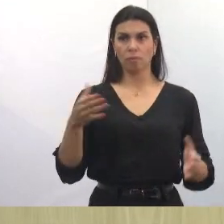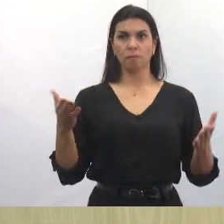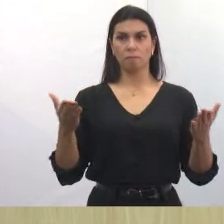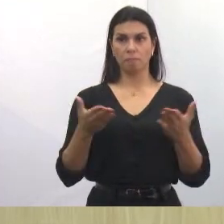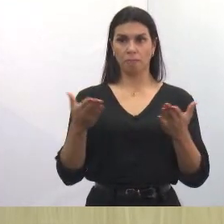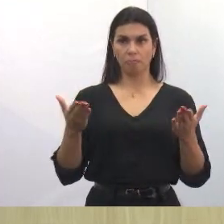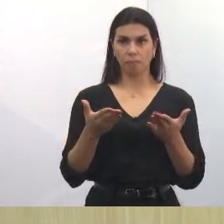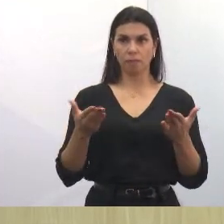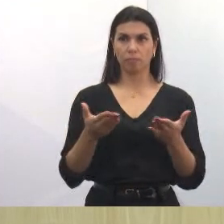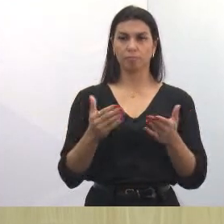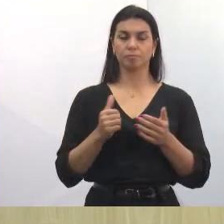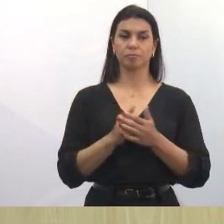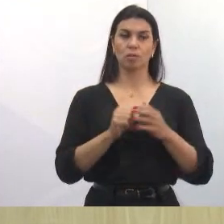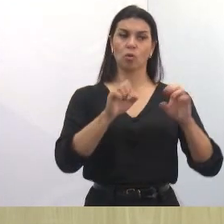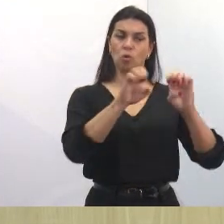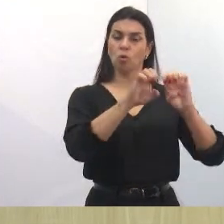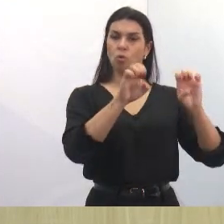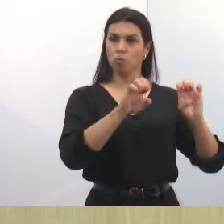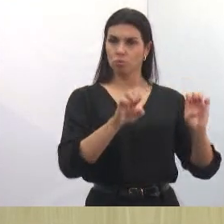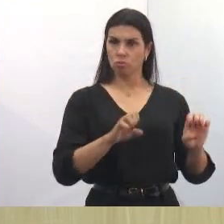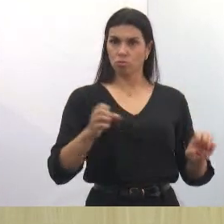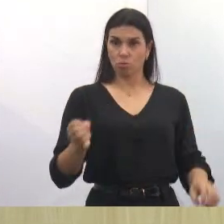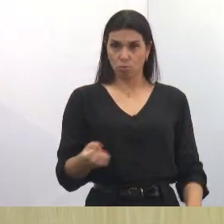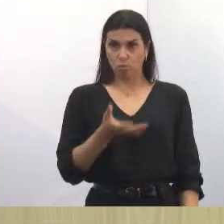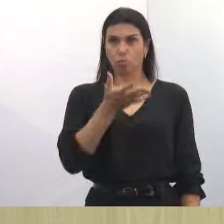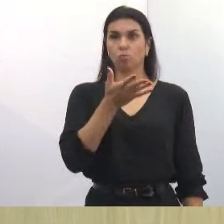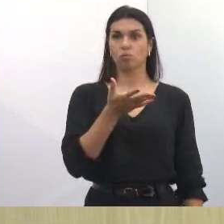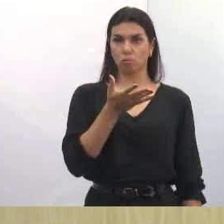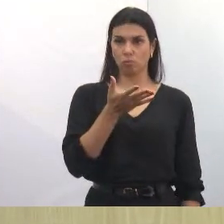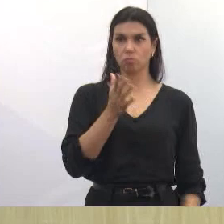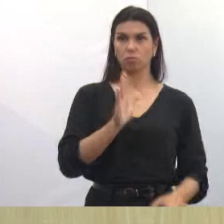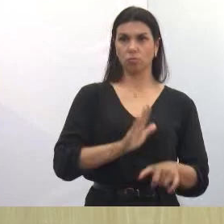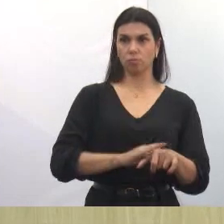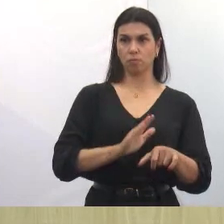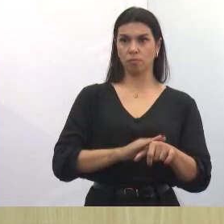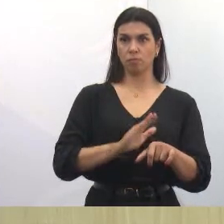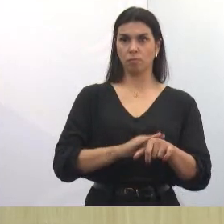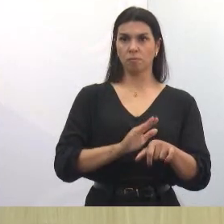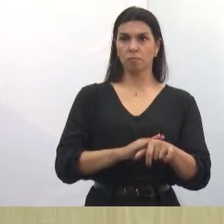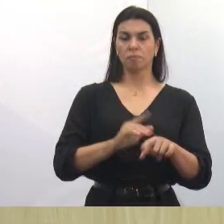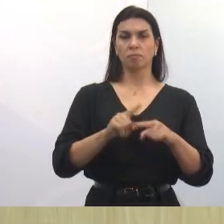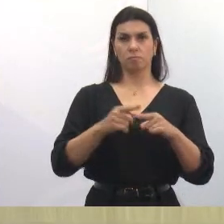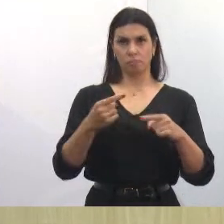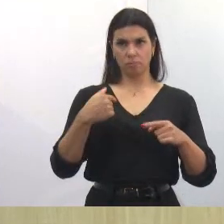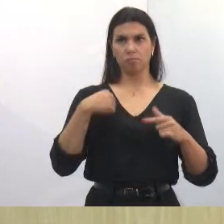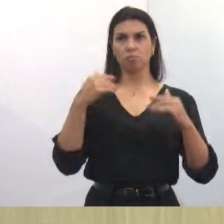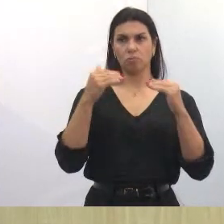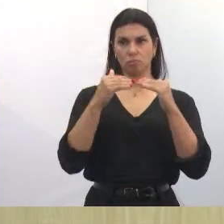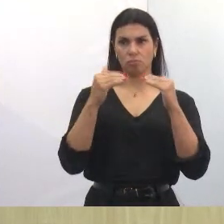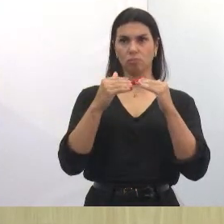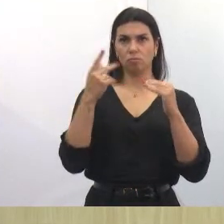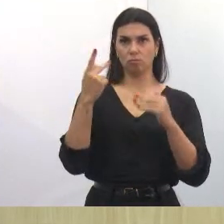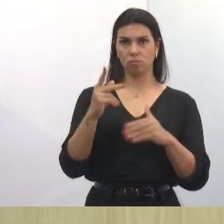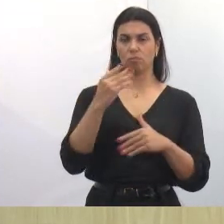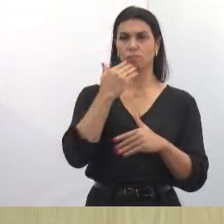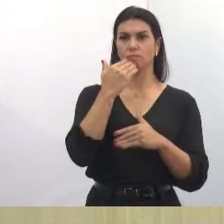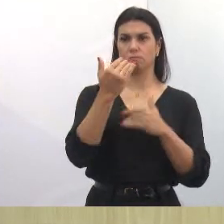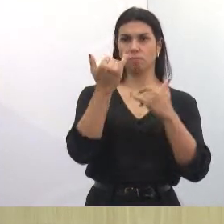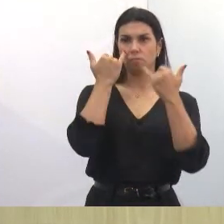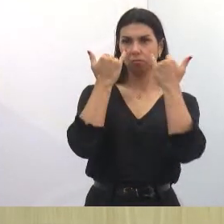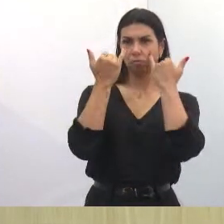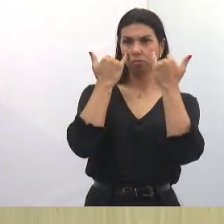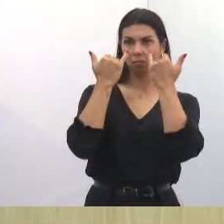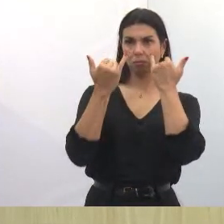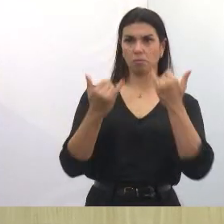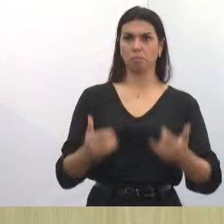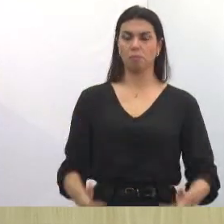ônibus com uma estrutura nova. Mas serei favorável ao seu pedido de informação.